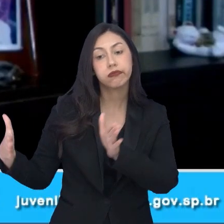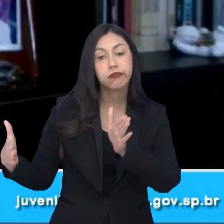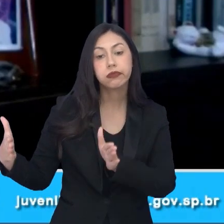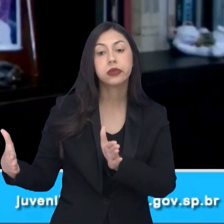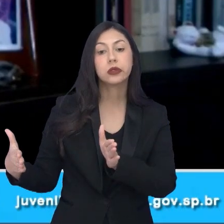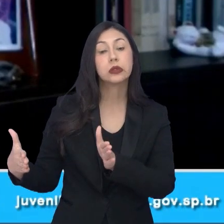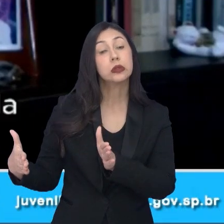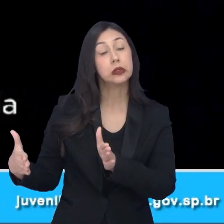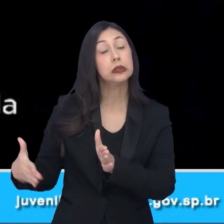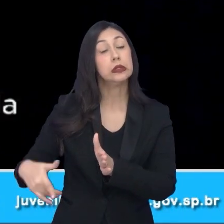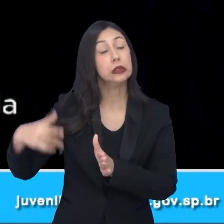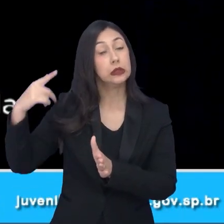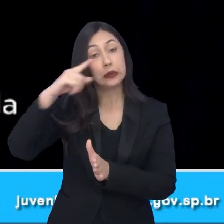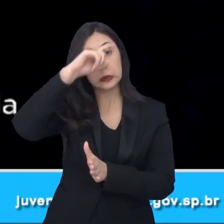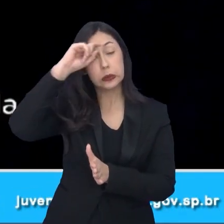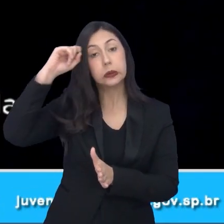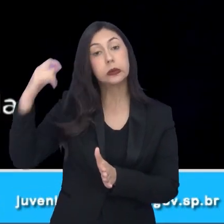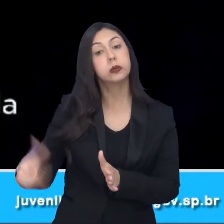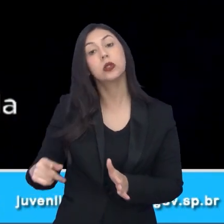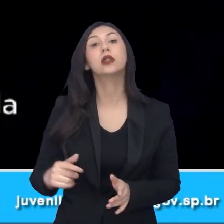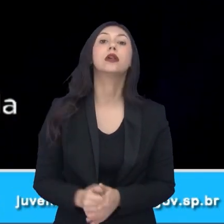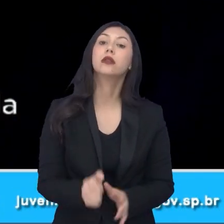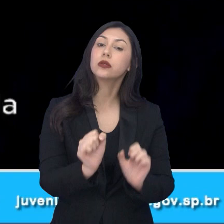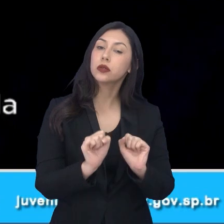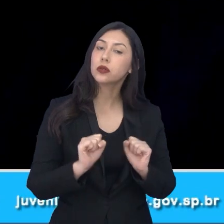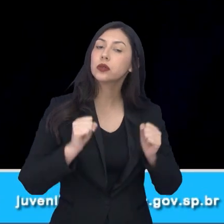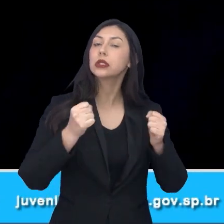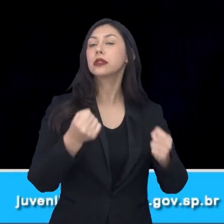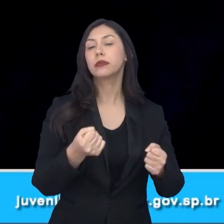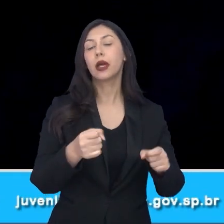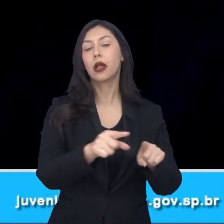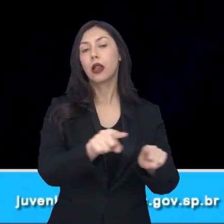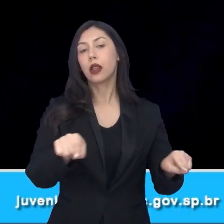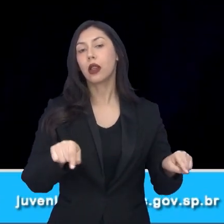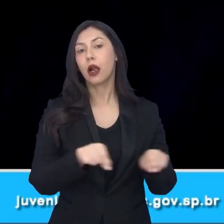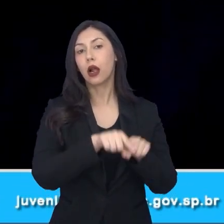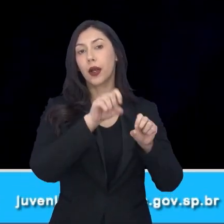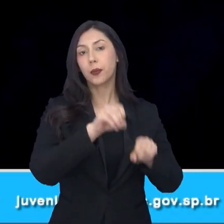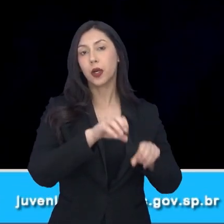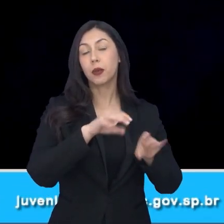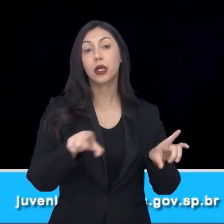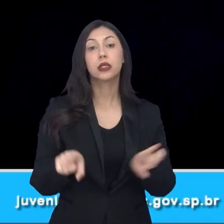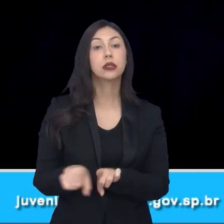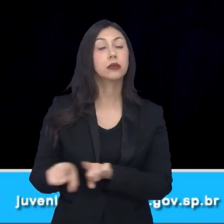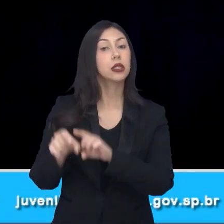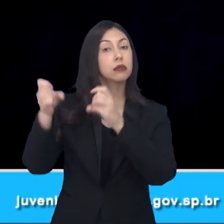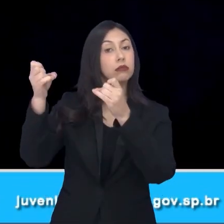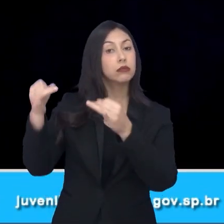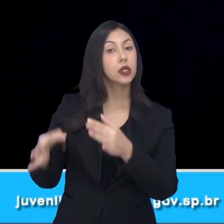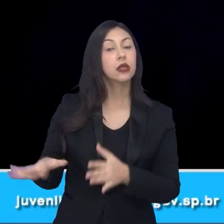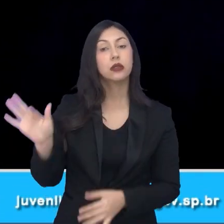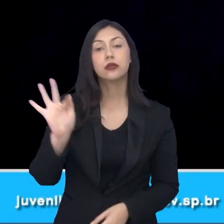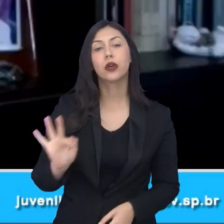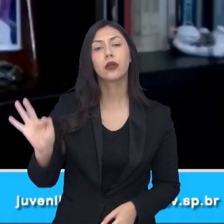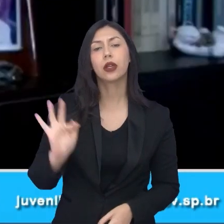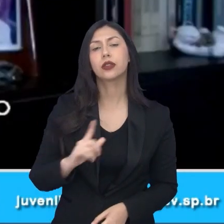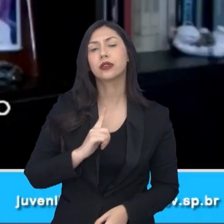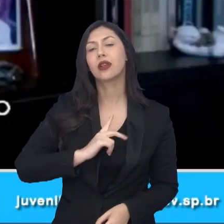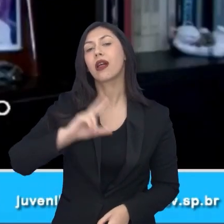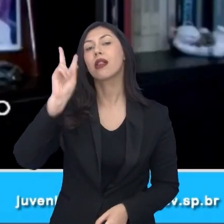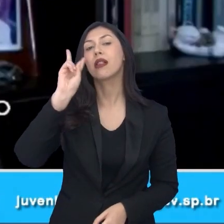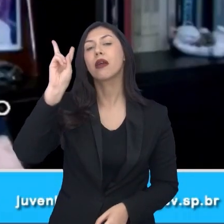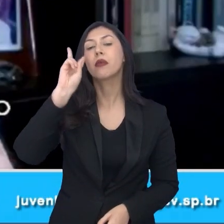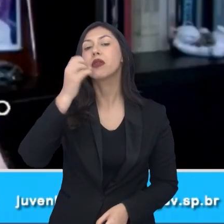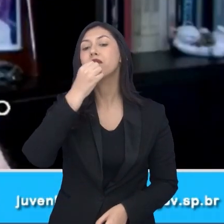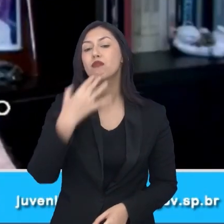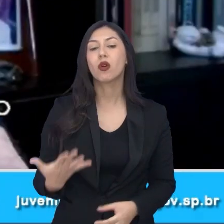nessa batida, não é? Além de muito empenho em sala de aula, Luiz conta que a faculdade foi um período de boas lembranças. A